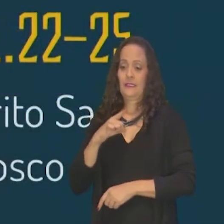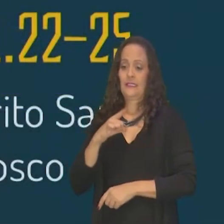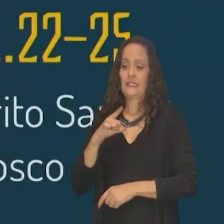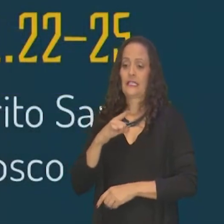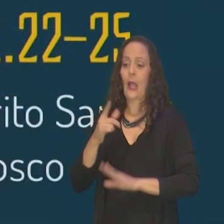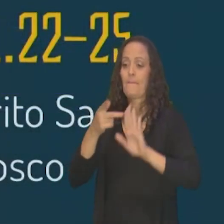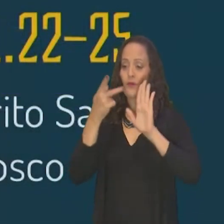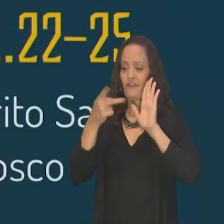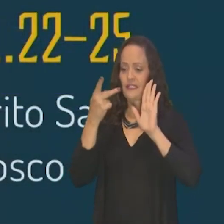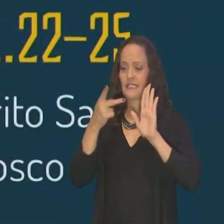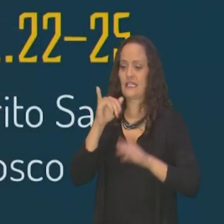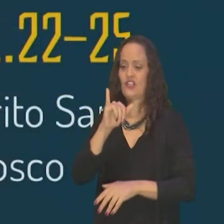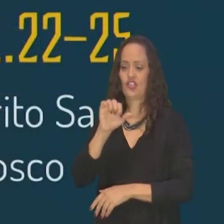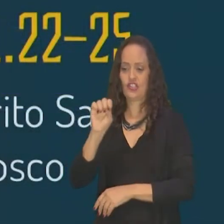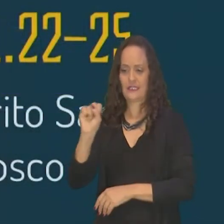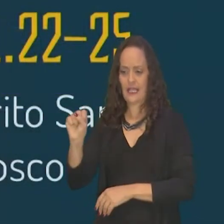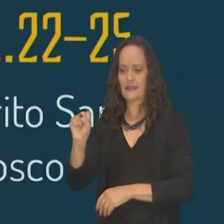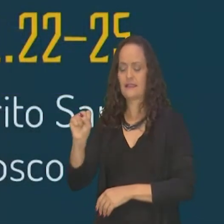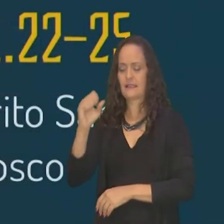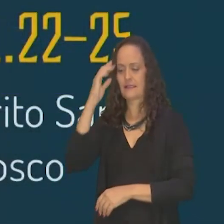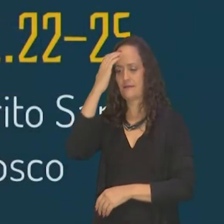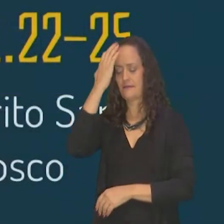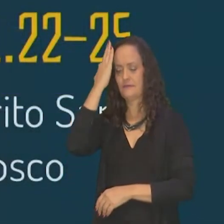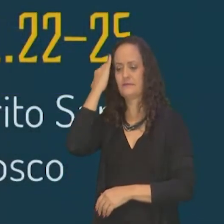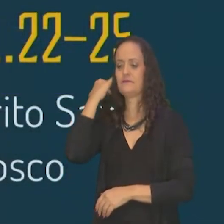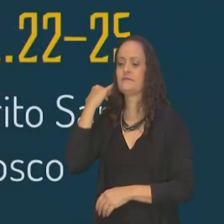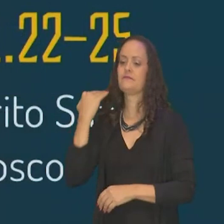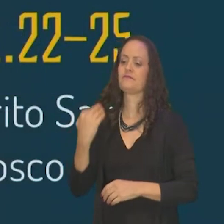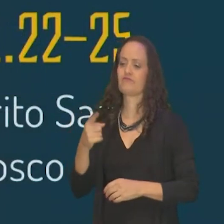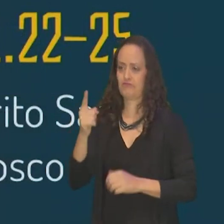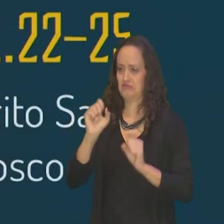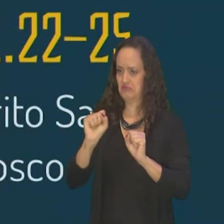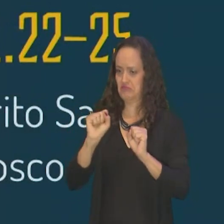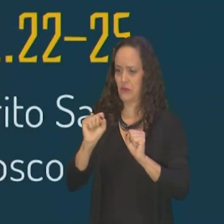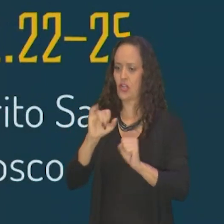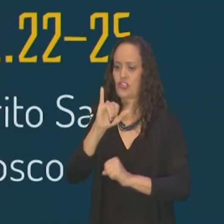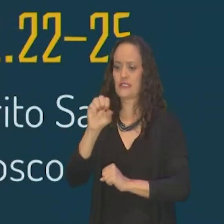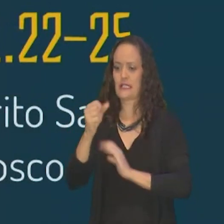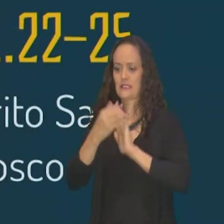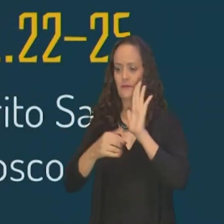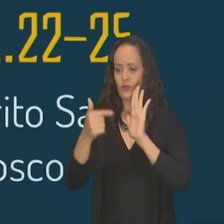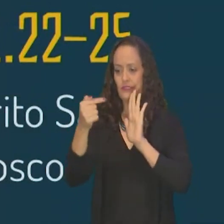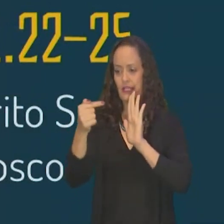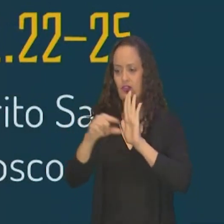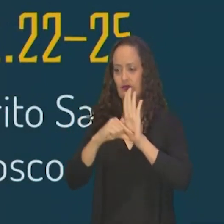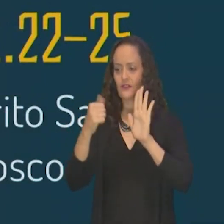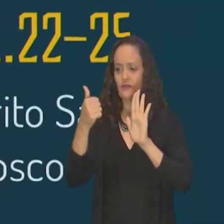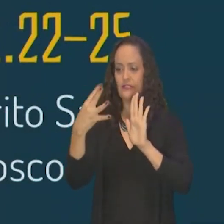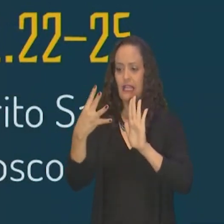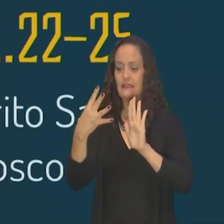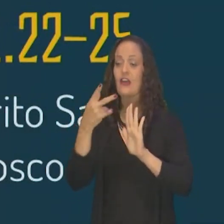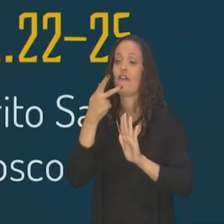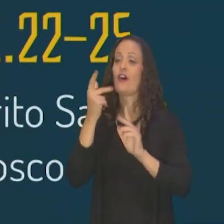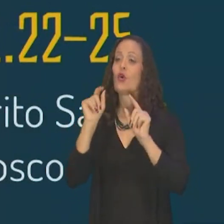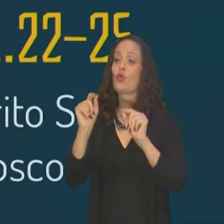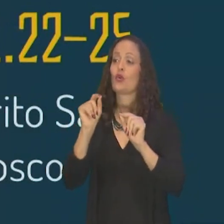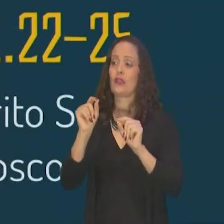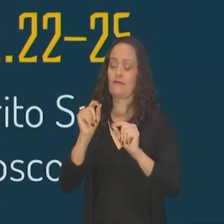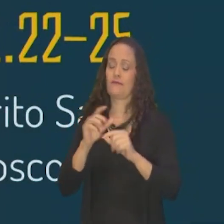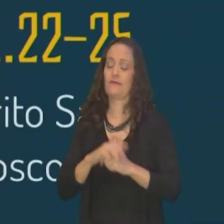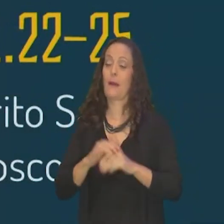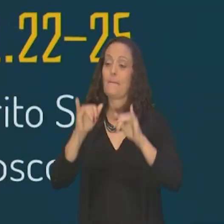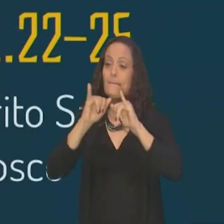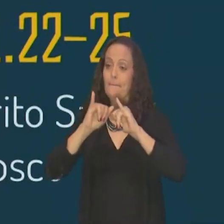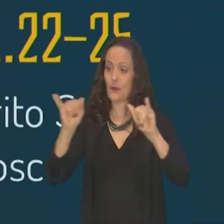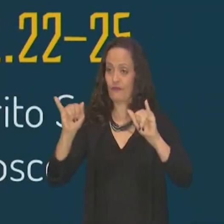7,14, capítulo 7, veja lá, pode abrir a sua Bíblia em Isaías 7,14, a primeira profecia